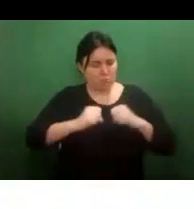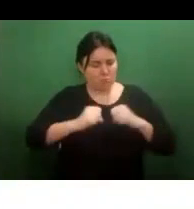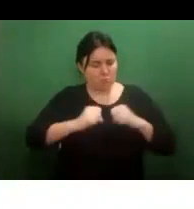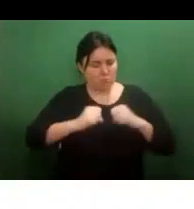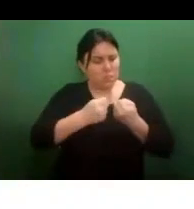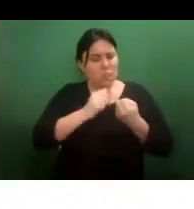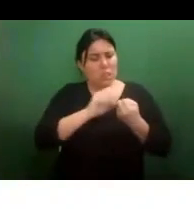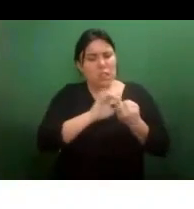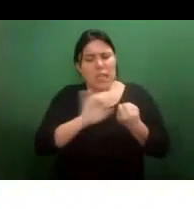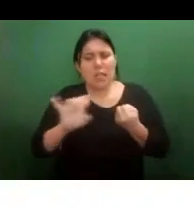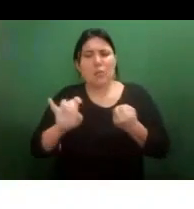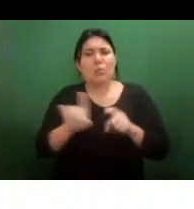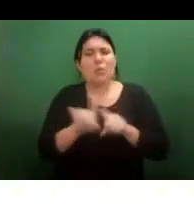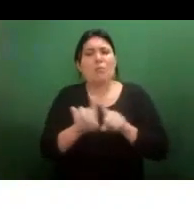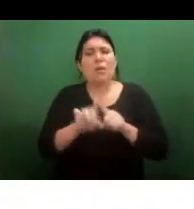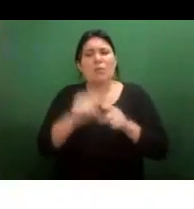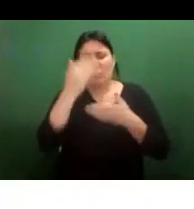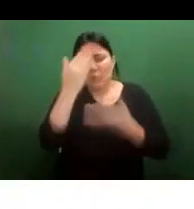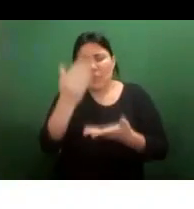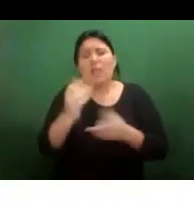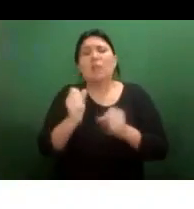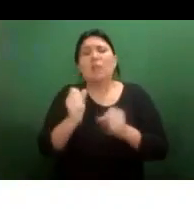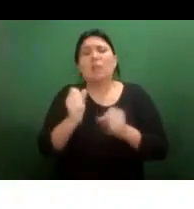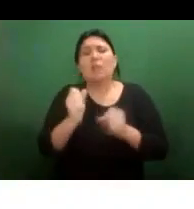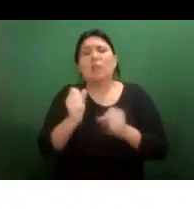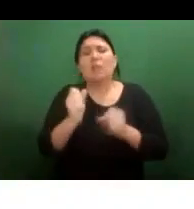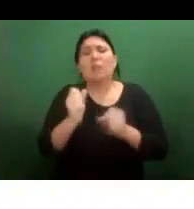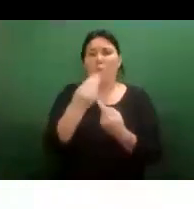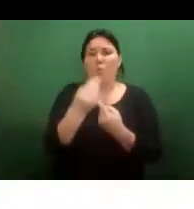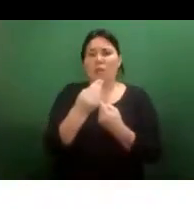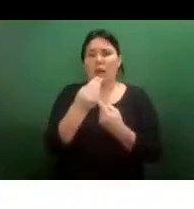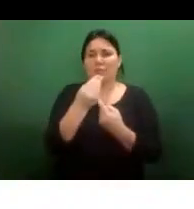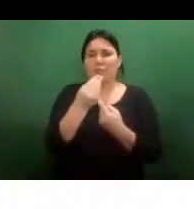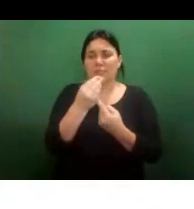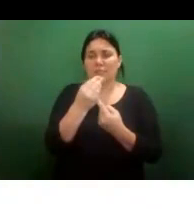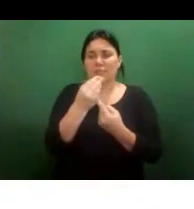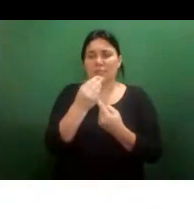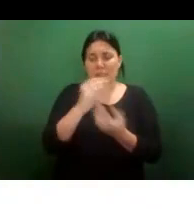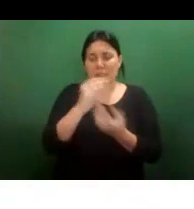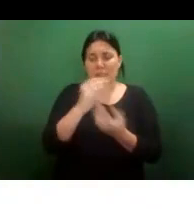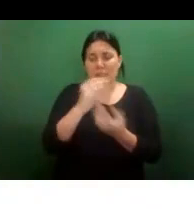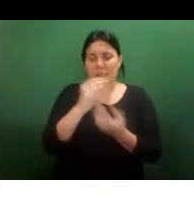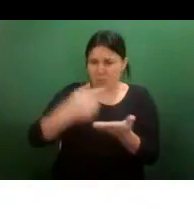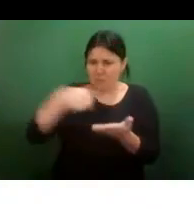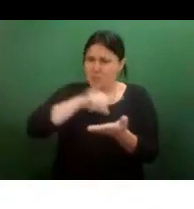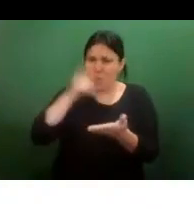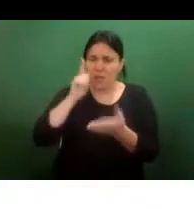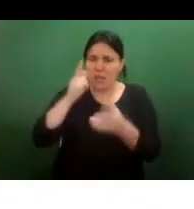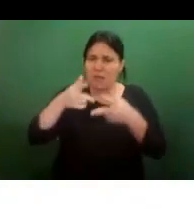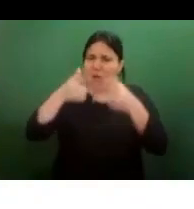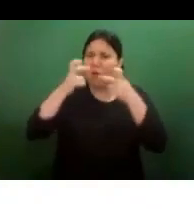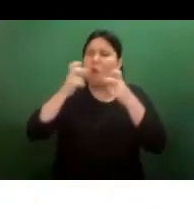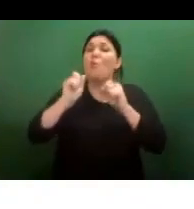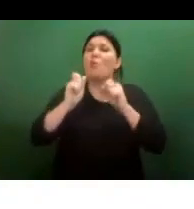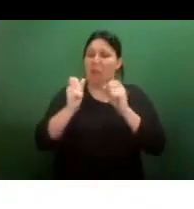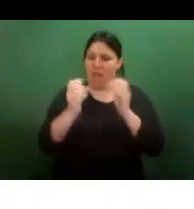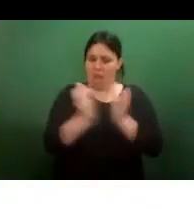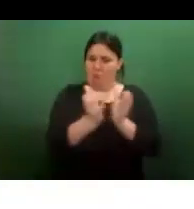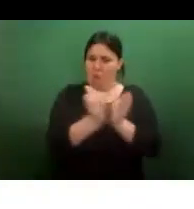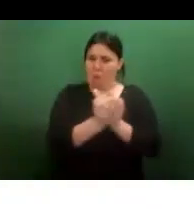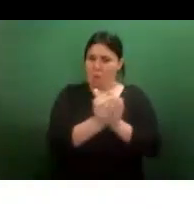de Libras, do Núcleo de Acessibilidade e Inclusão. Mas, como vocês bem puderam observar, é um time de altíssimo